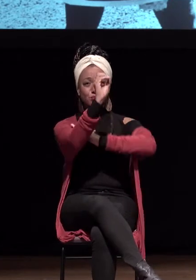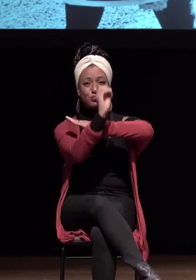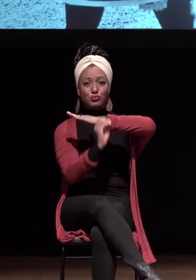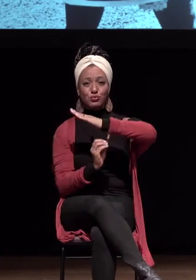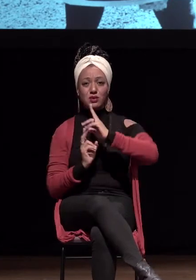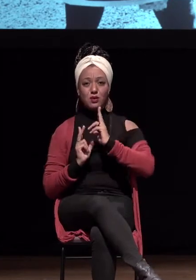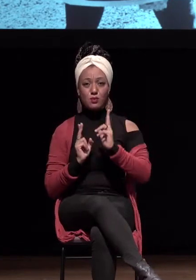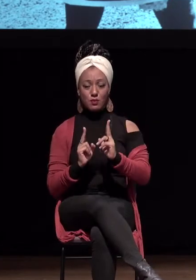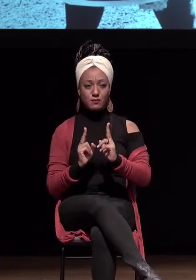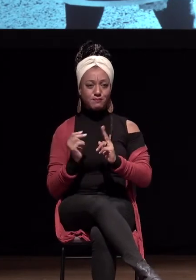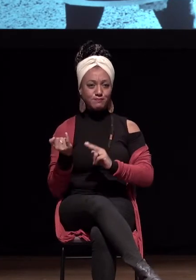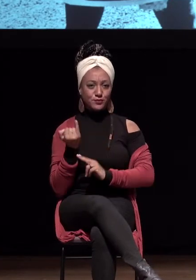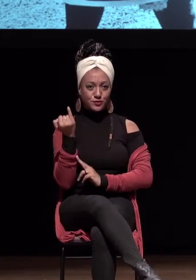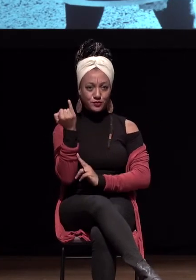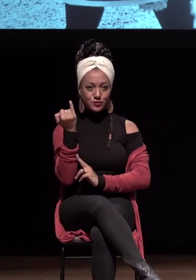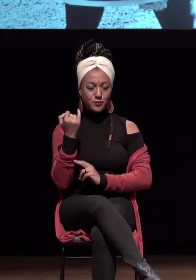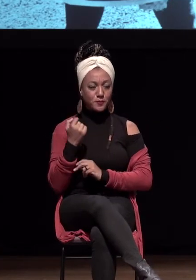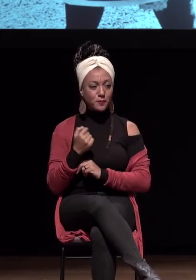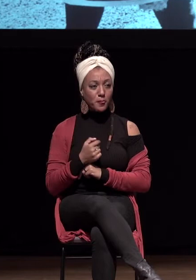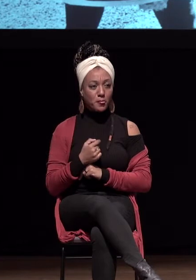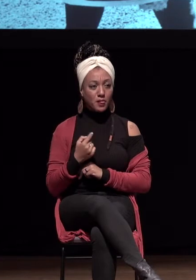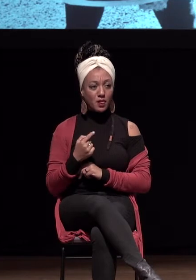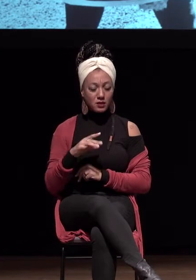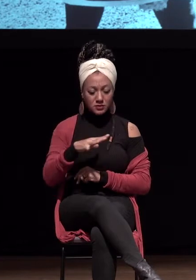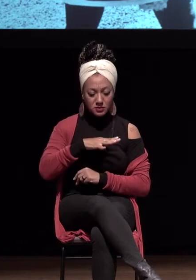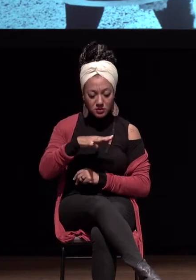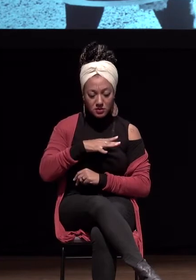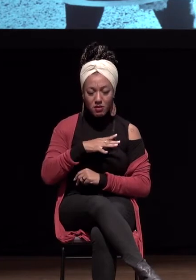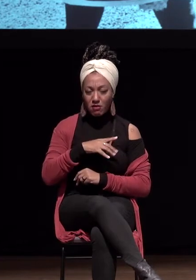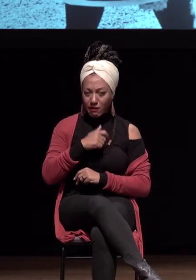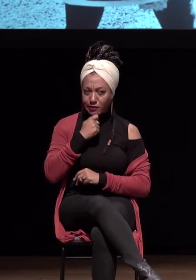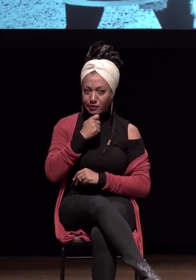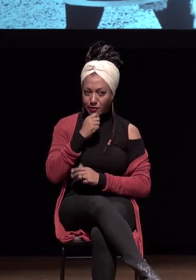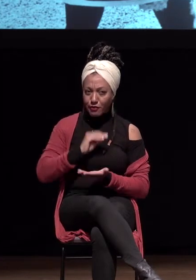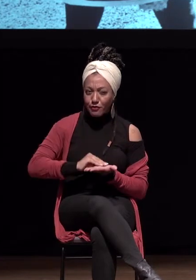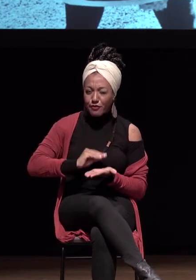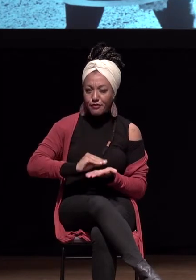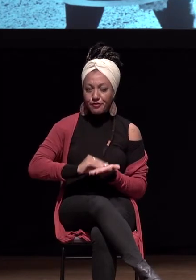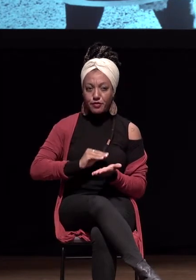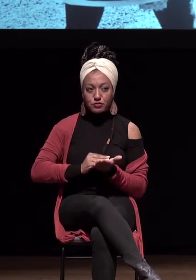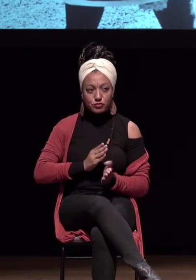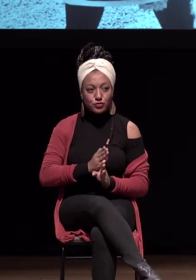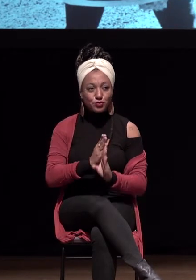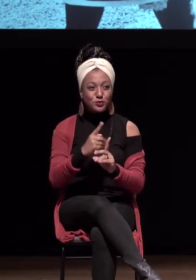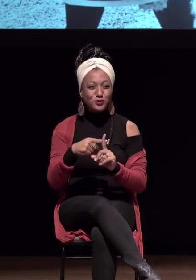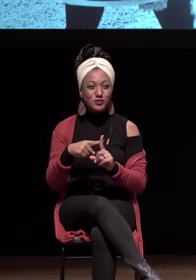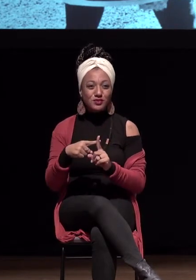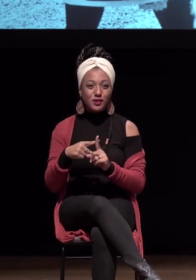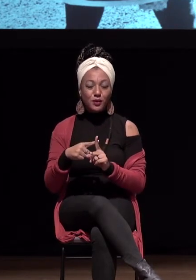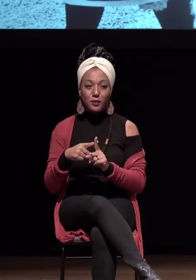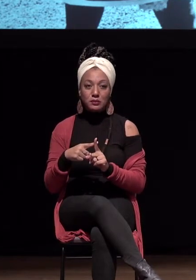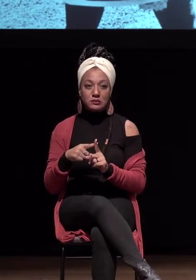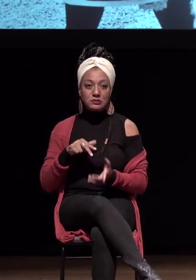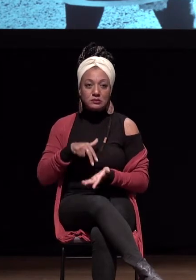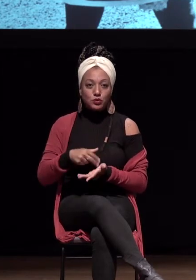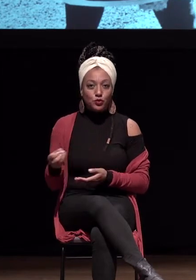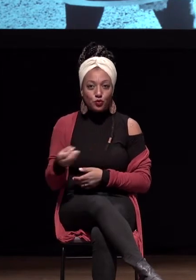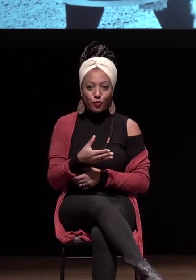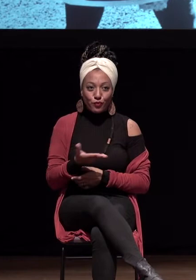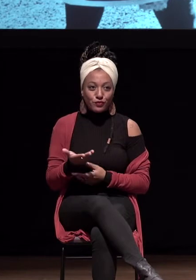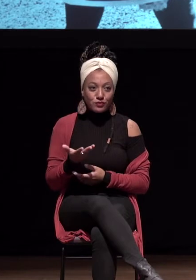precisa desvendar a cidade, e eu, como talvez uma imigrante um pouco mais recente, reconhecer